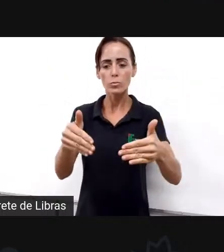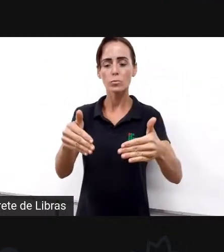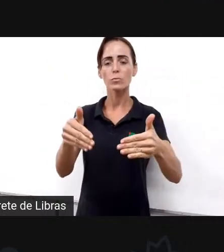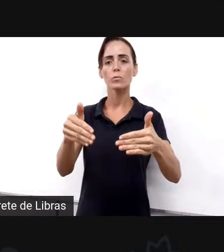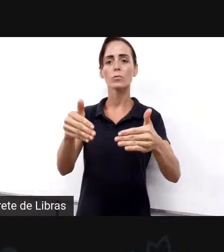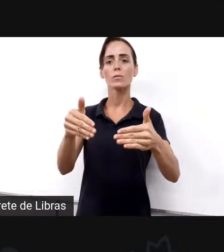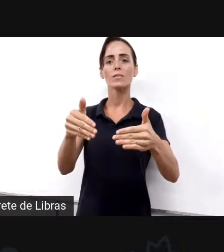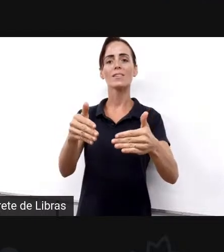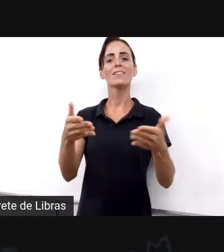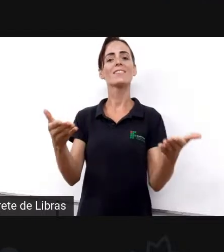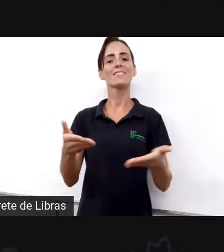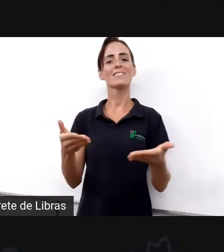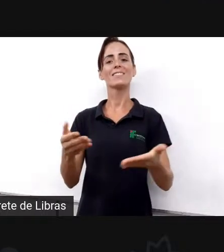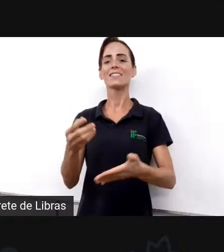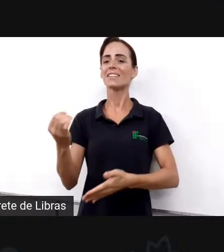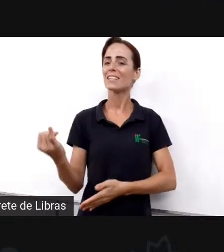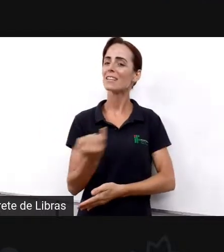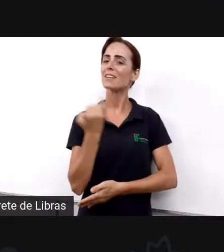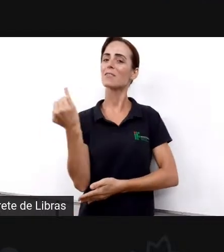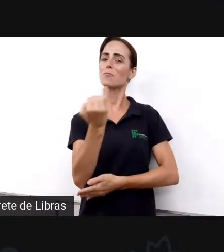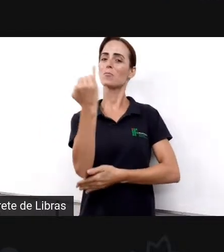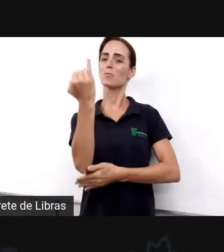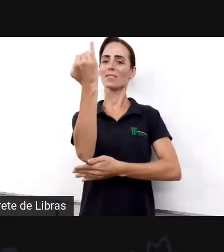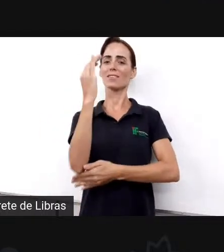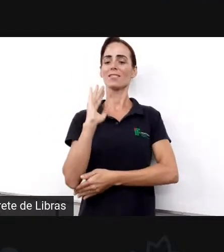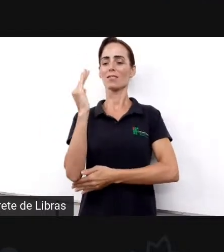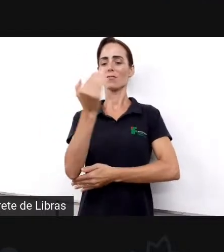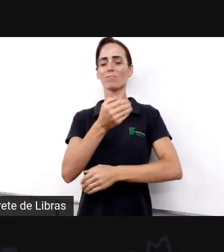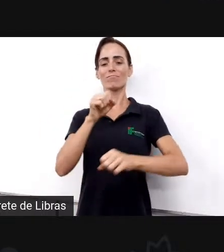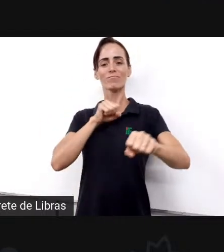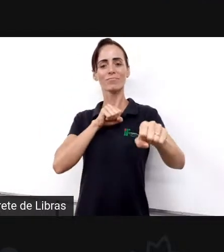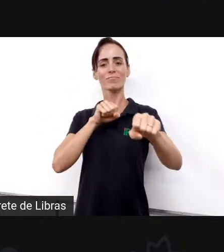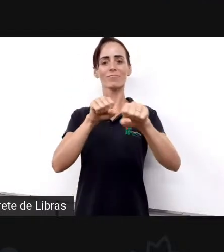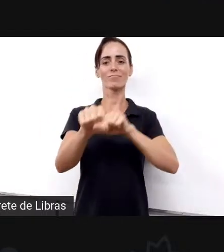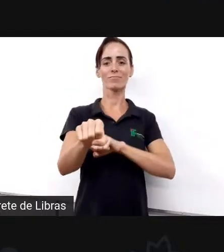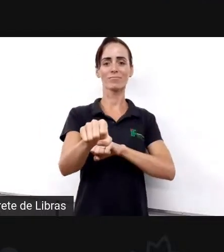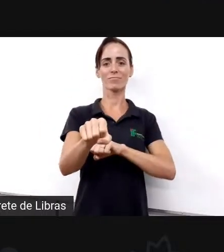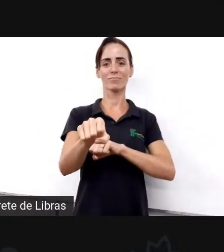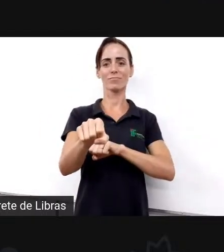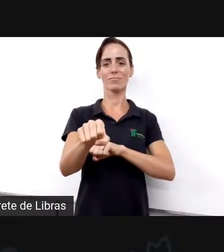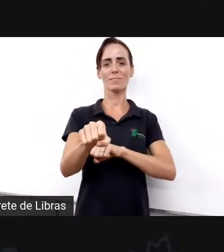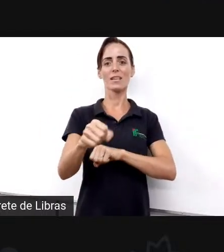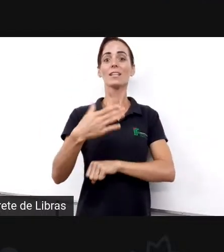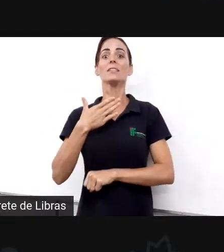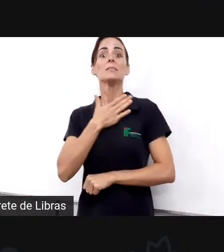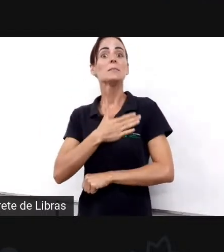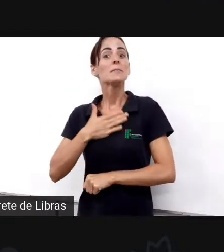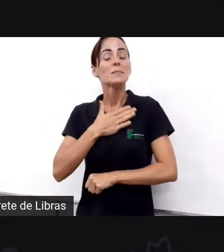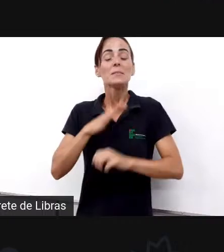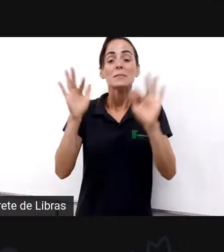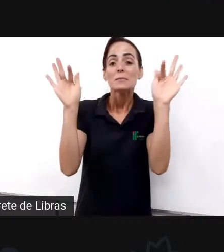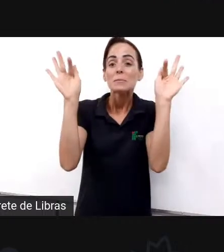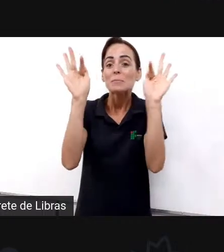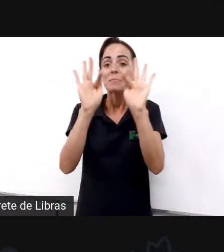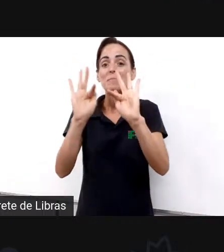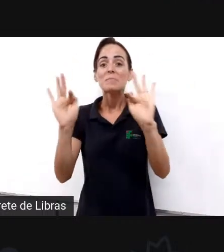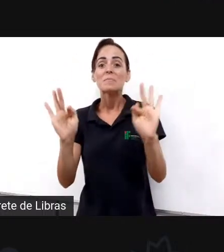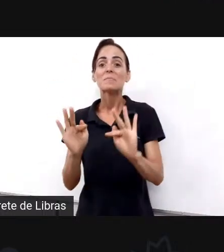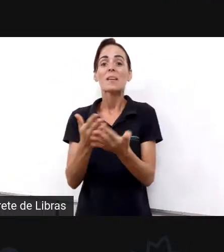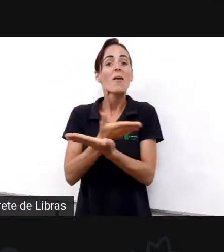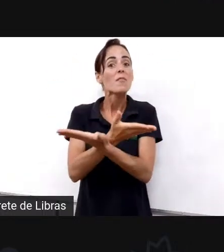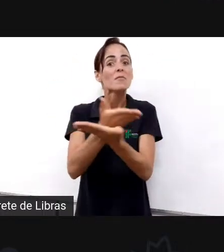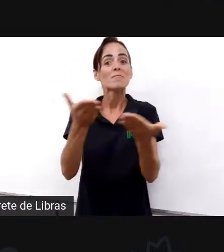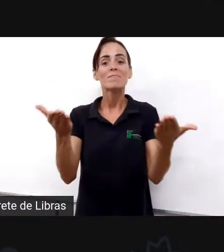extrema valia, a formatura. Nós sentimos-nos imensamente felizes. Vocês chegaram até